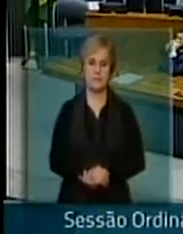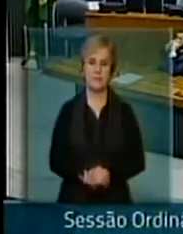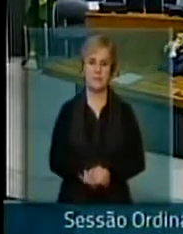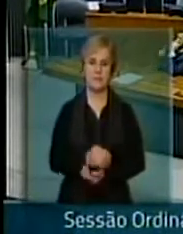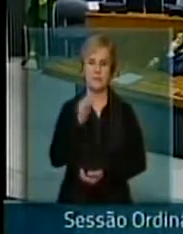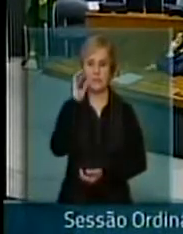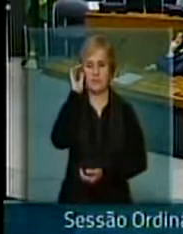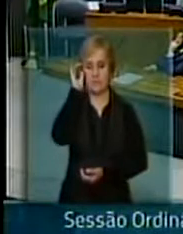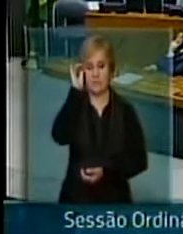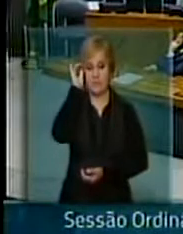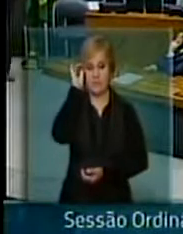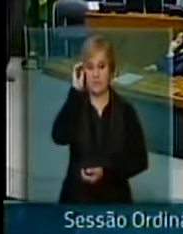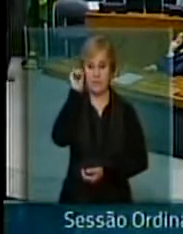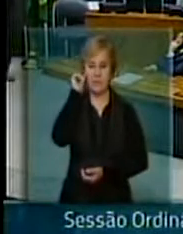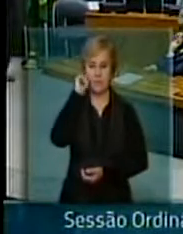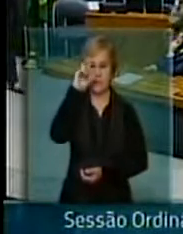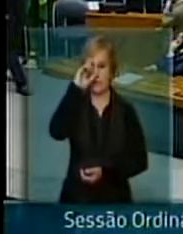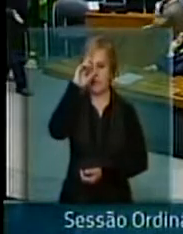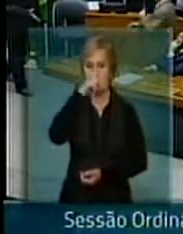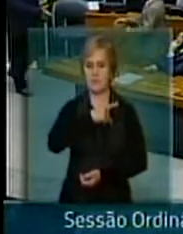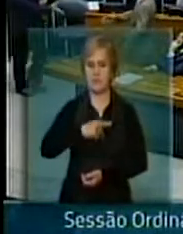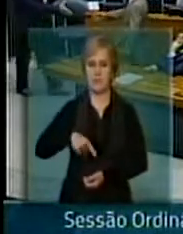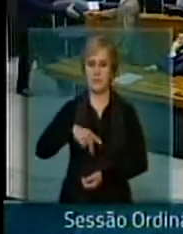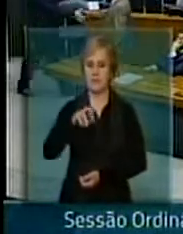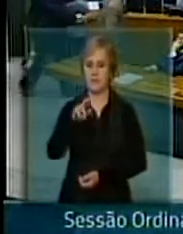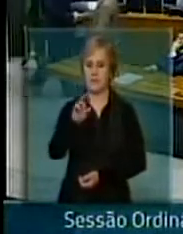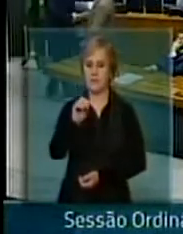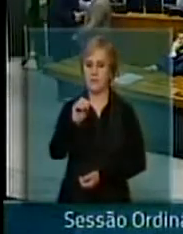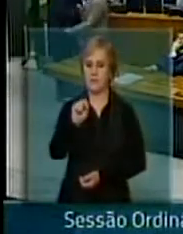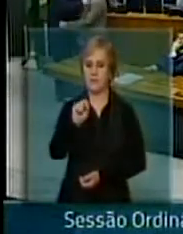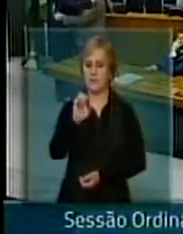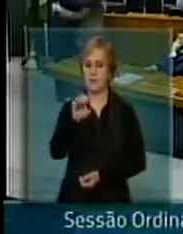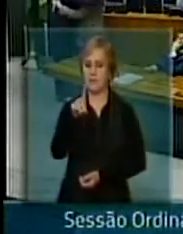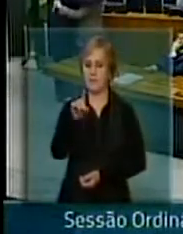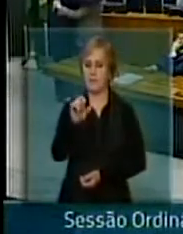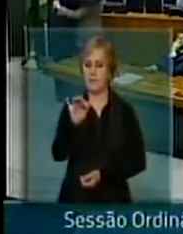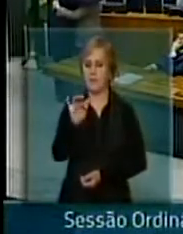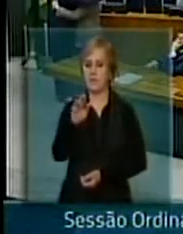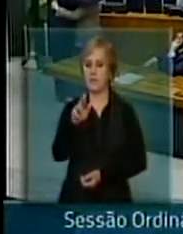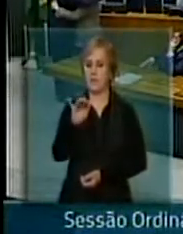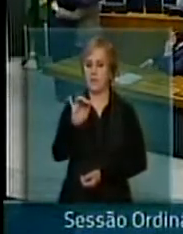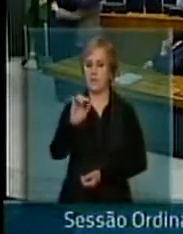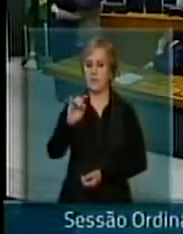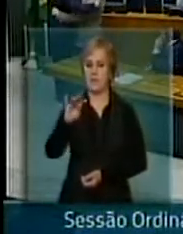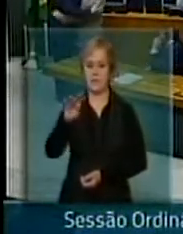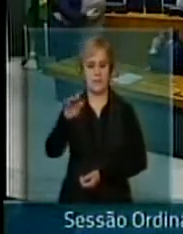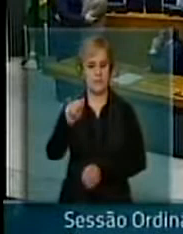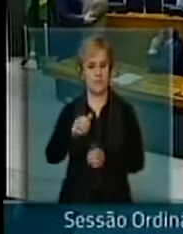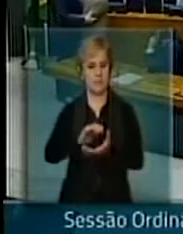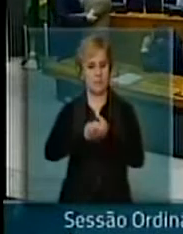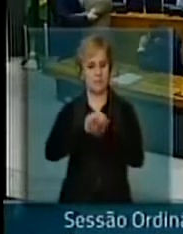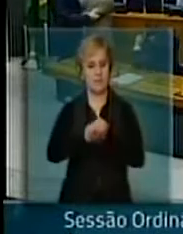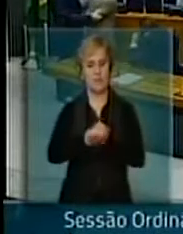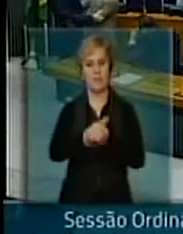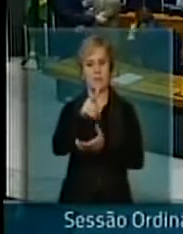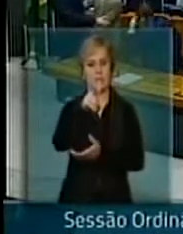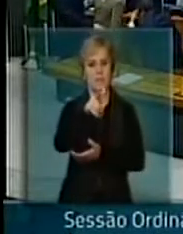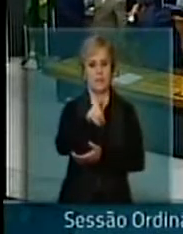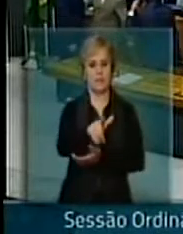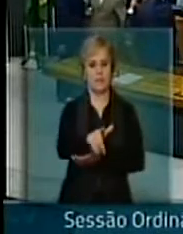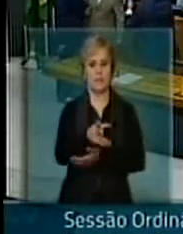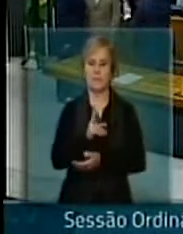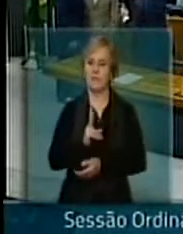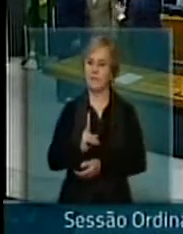Senhora Presidente Rose Freitas, e saúdo mais uma vez, com a efusão de